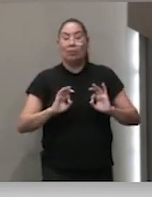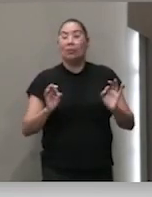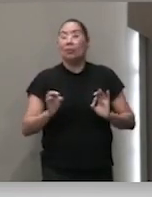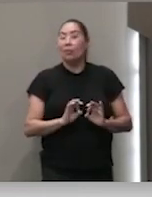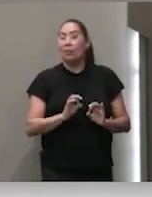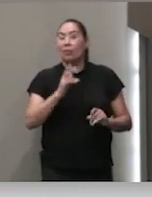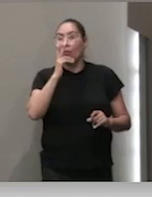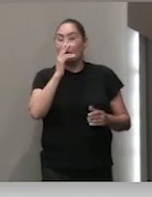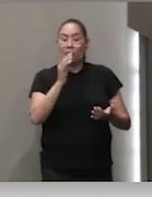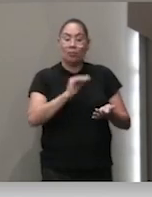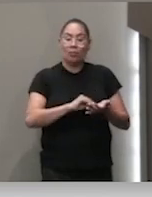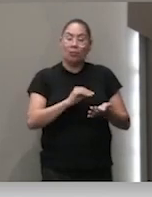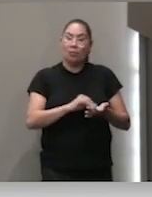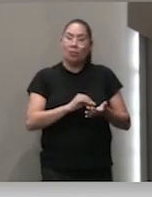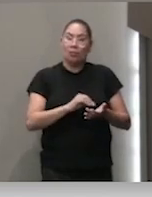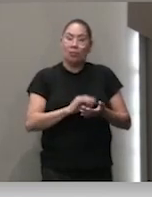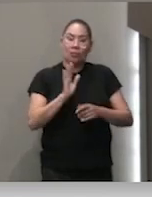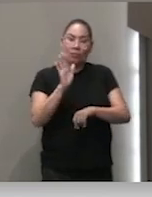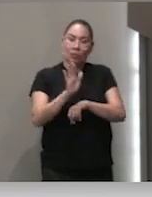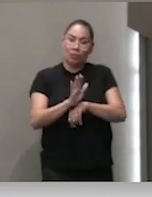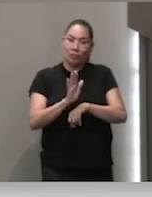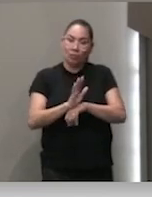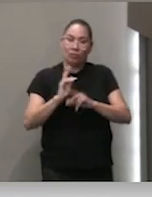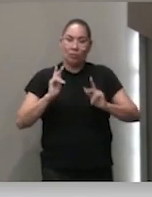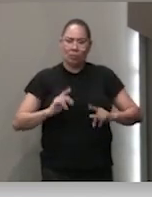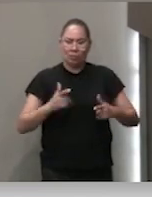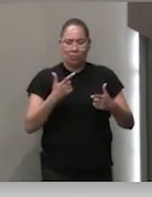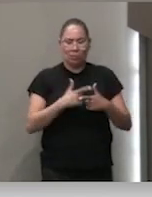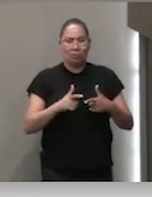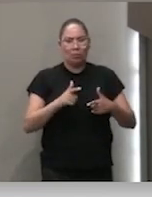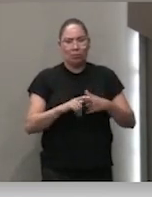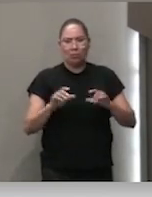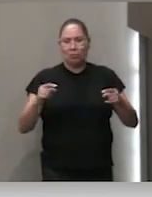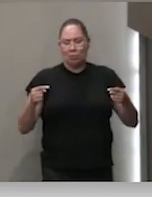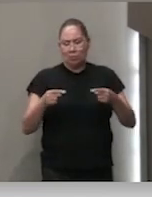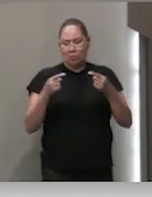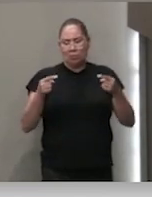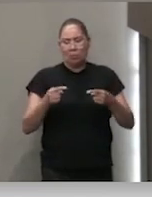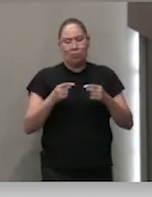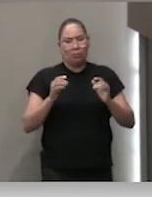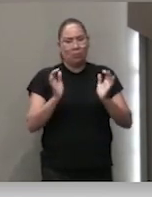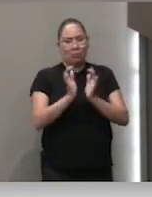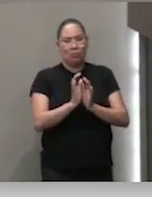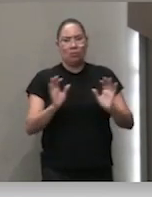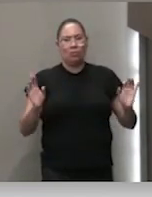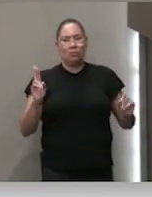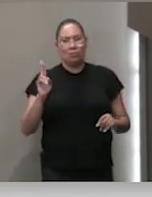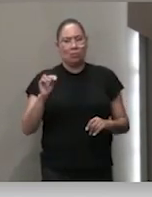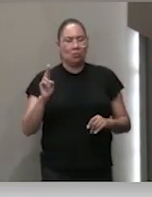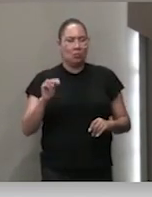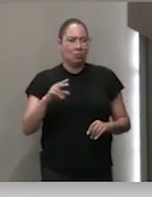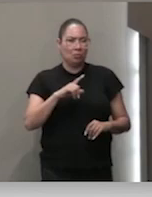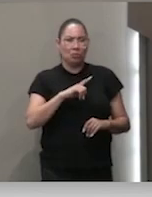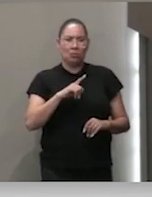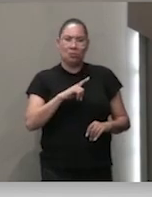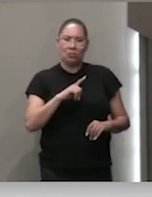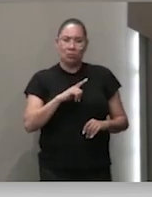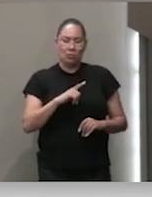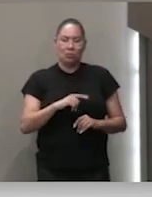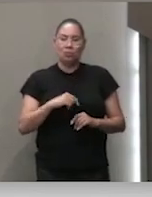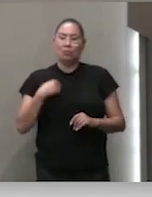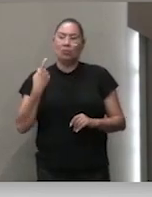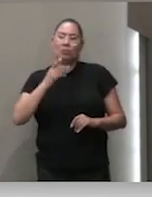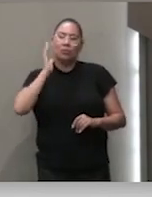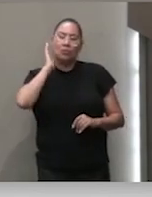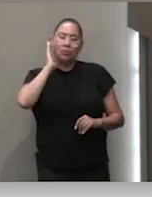sem problemas com um com outro colega, nunca tive isso e nem vou ter. Então a gente sai de